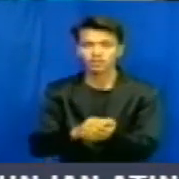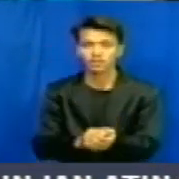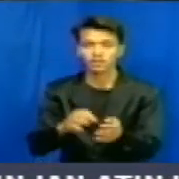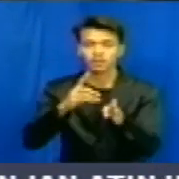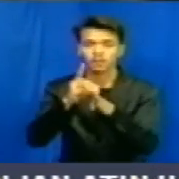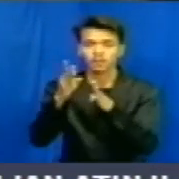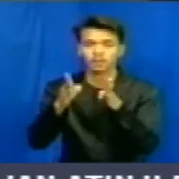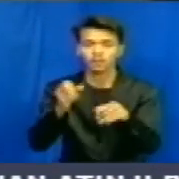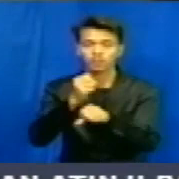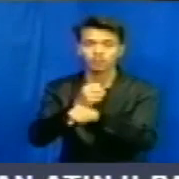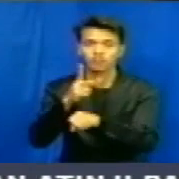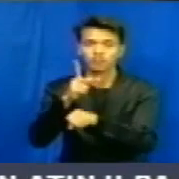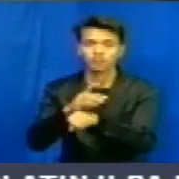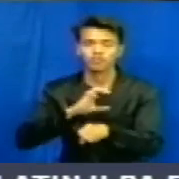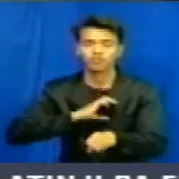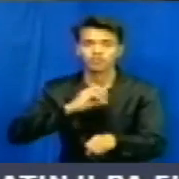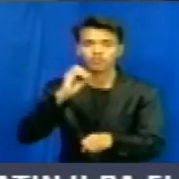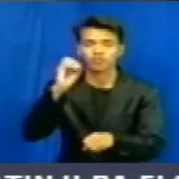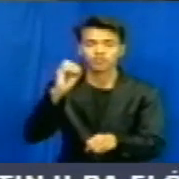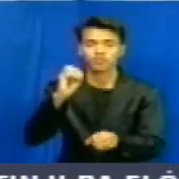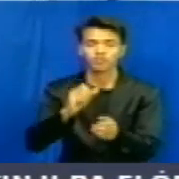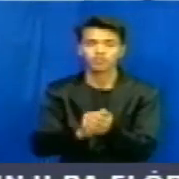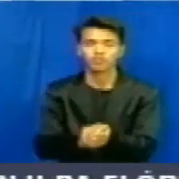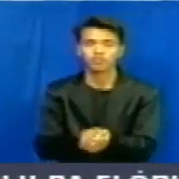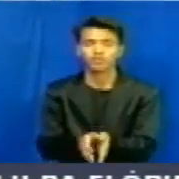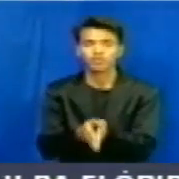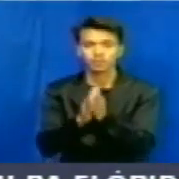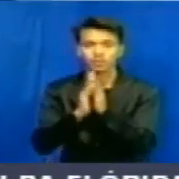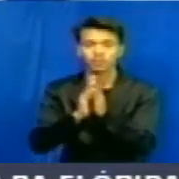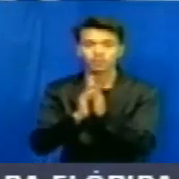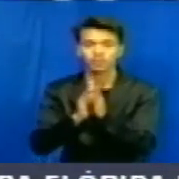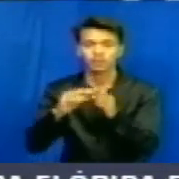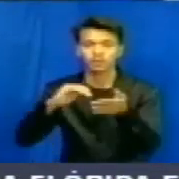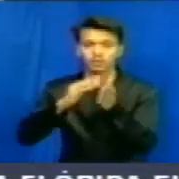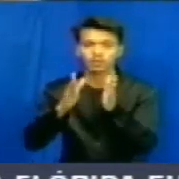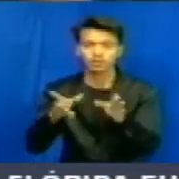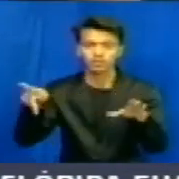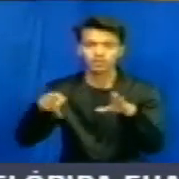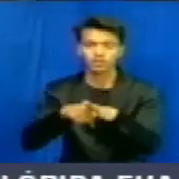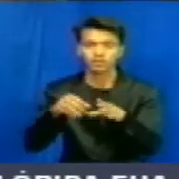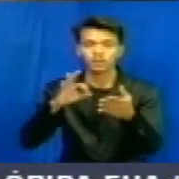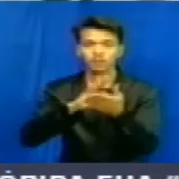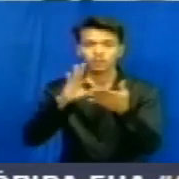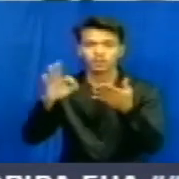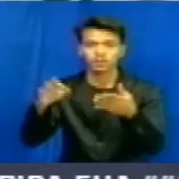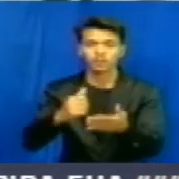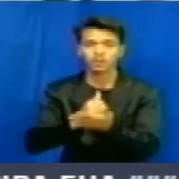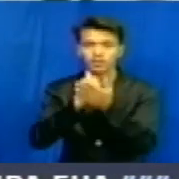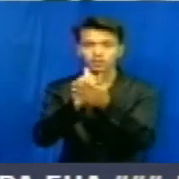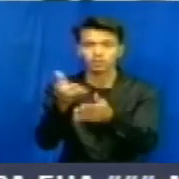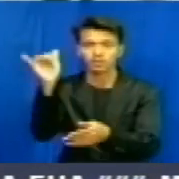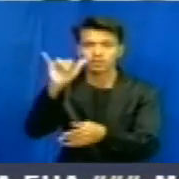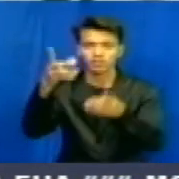Treinamento Vocacional Juventude Comoro, Norberto da Costa, encoraja jovem no estudante sira atu participa máximo iha formação ne, hori facilita